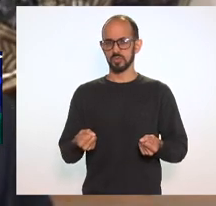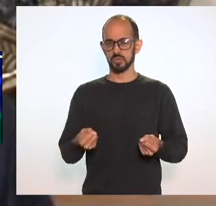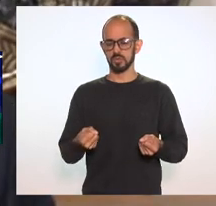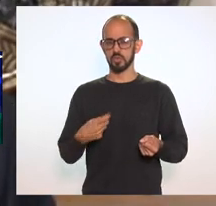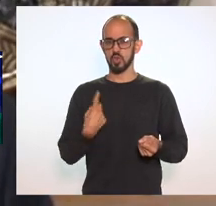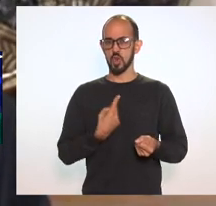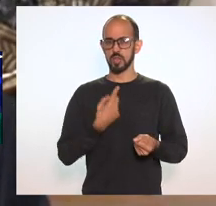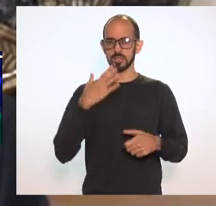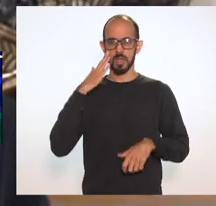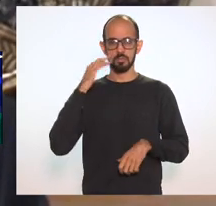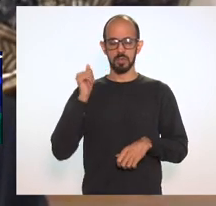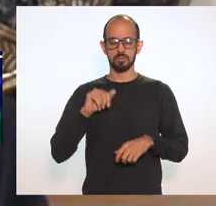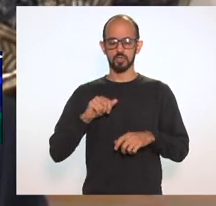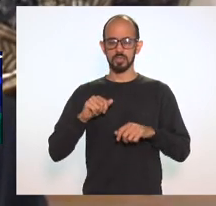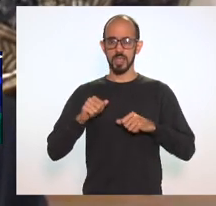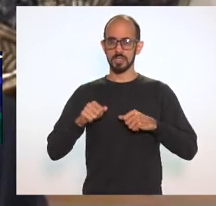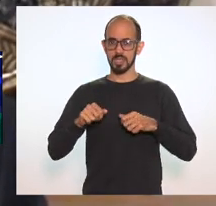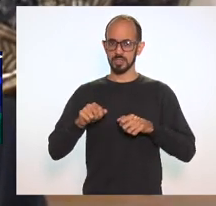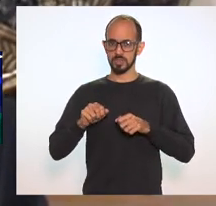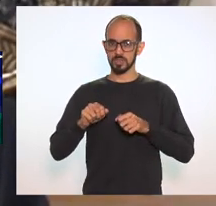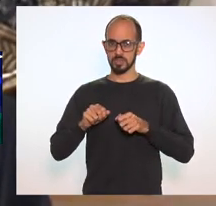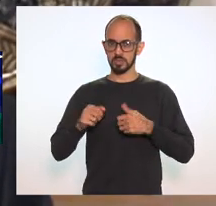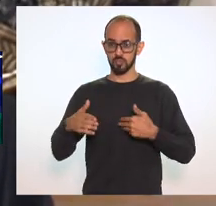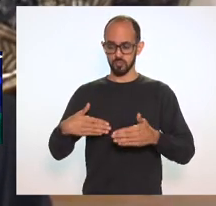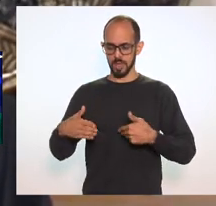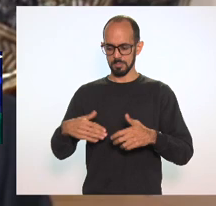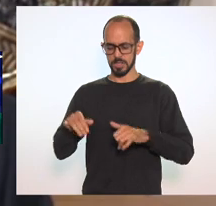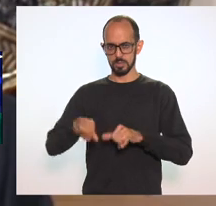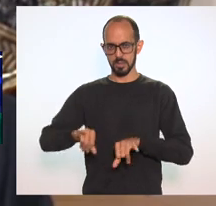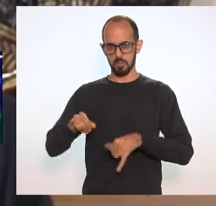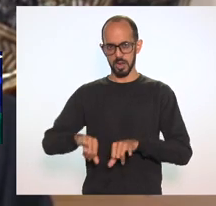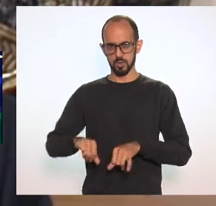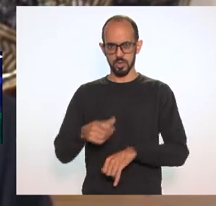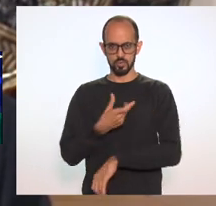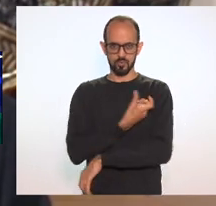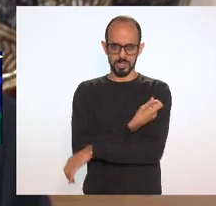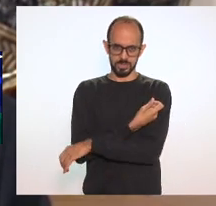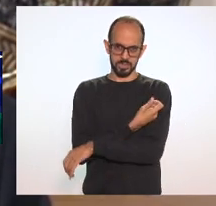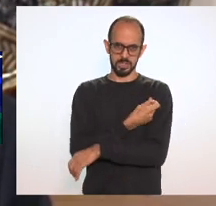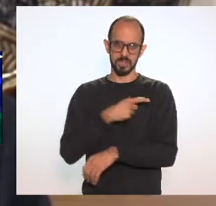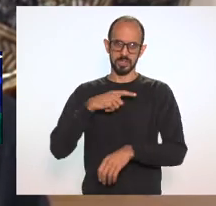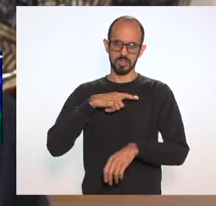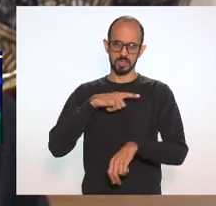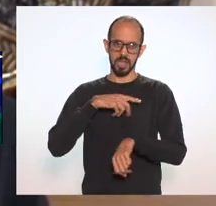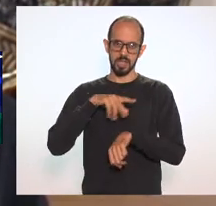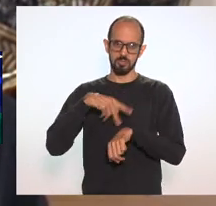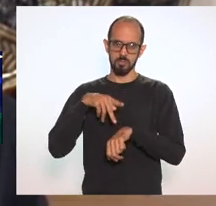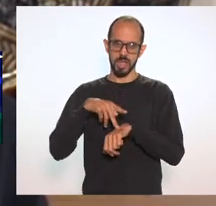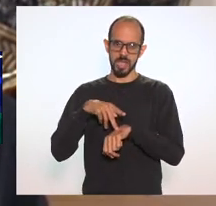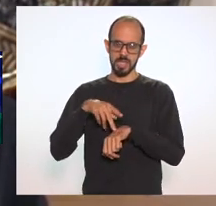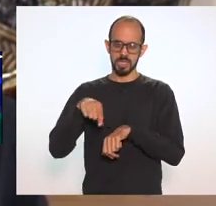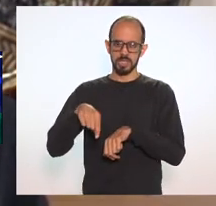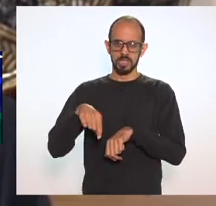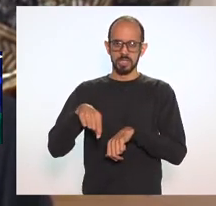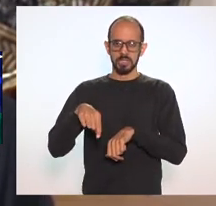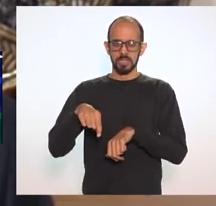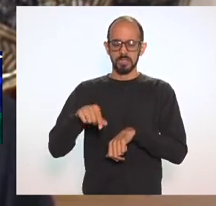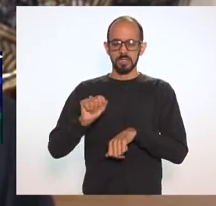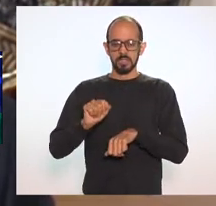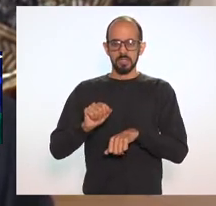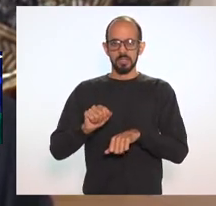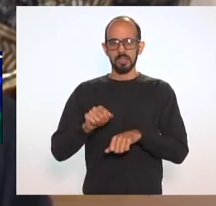dessas fábricas da das vacinas estão e países de grande